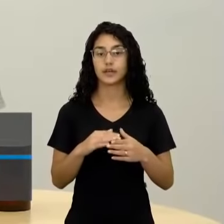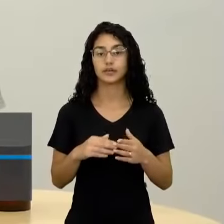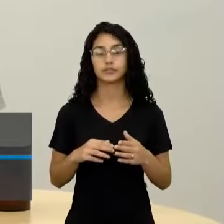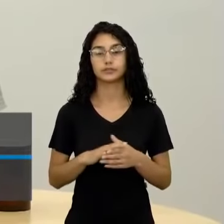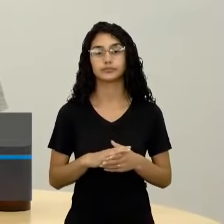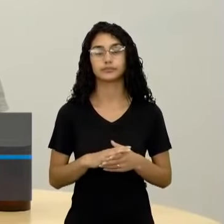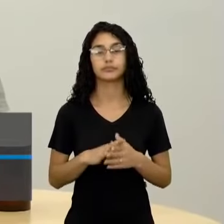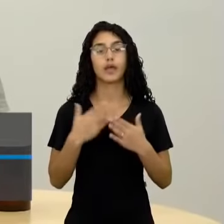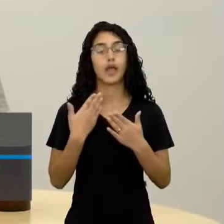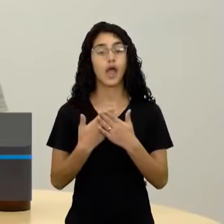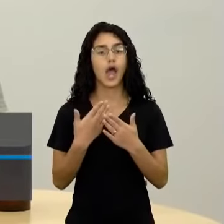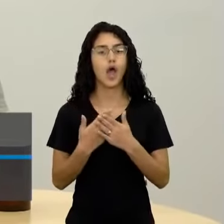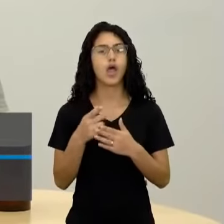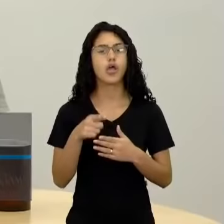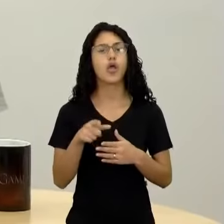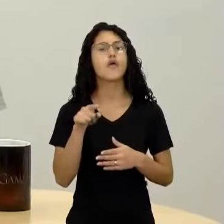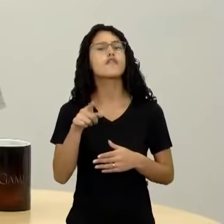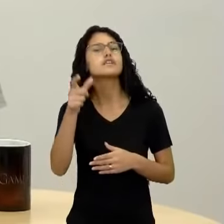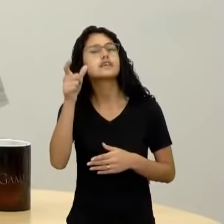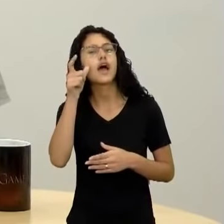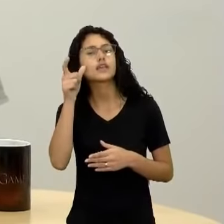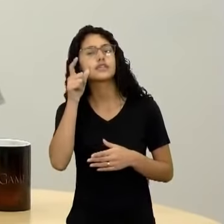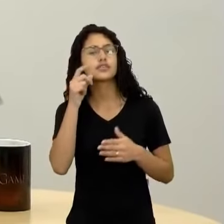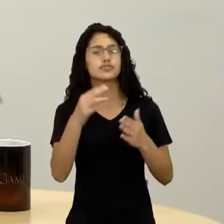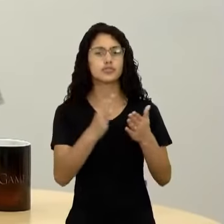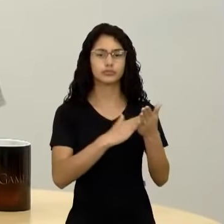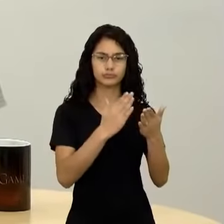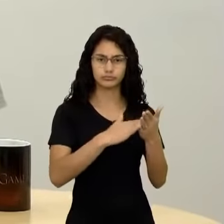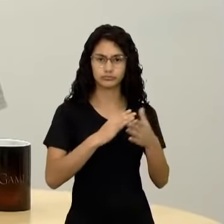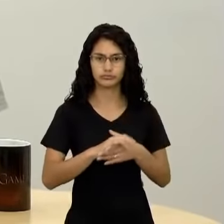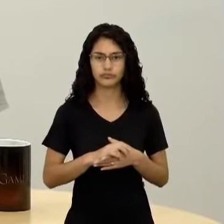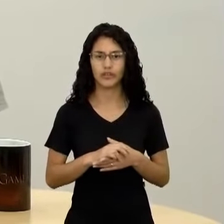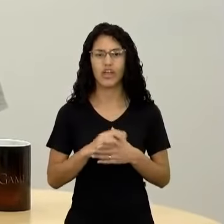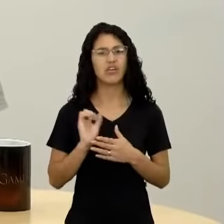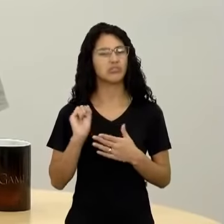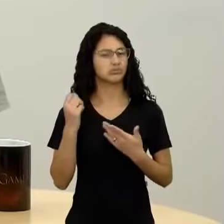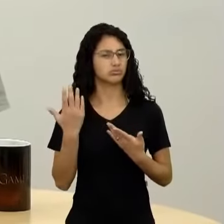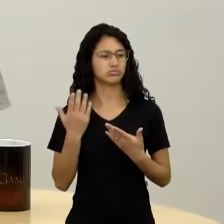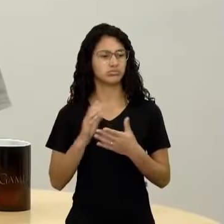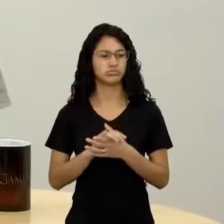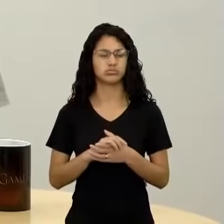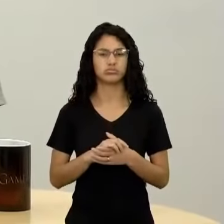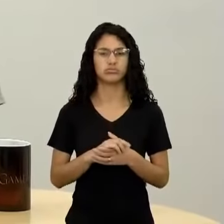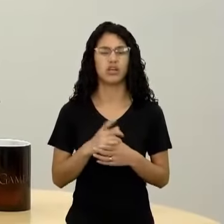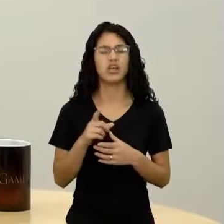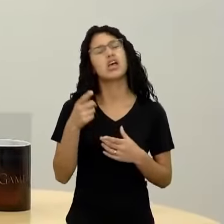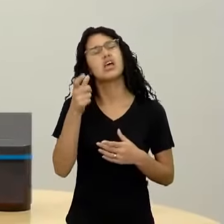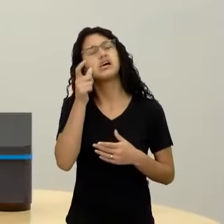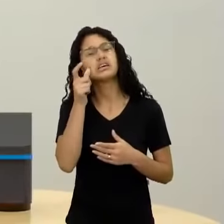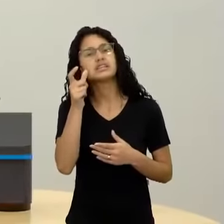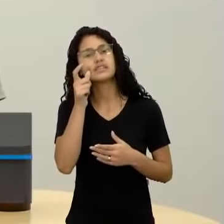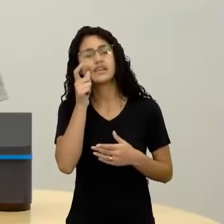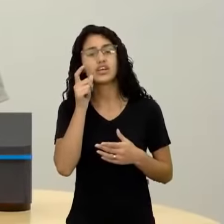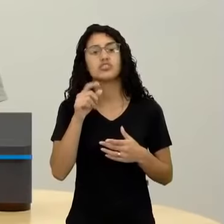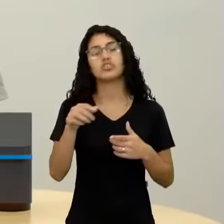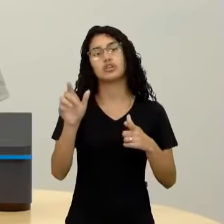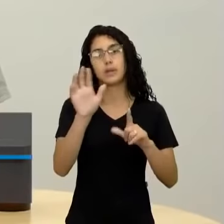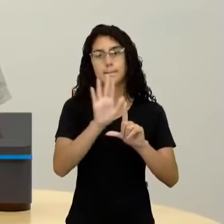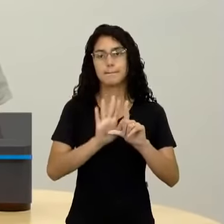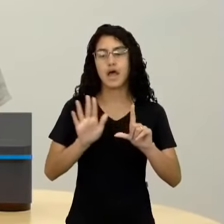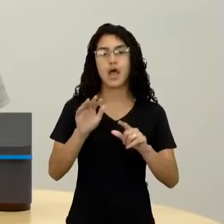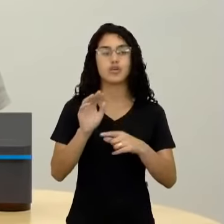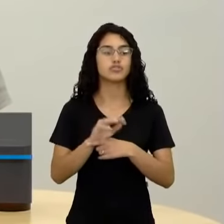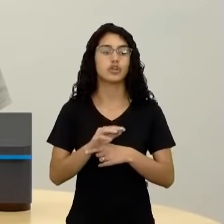aula de hoje você assistiu a esse livro é estranho né pro porque normalmente a gente assistir alguma coisa que tem imagens né Por exemplo